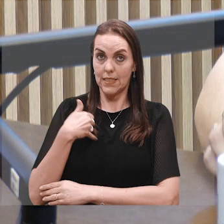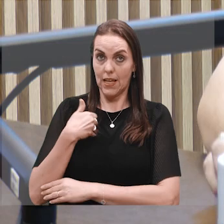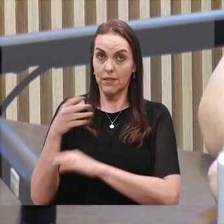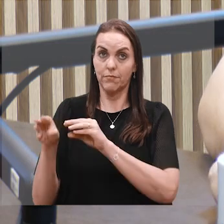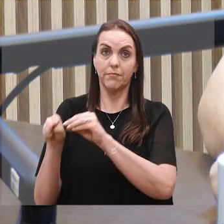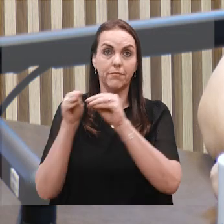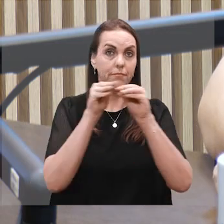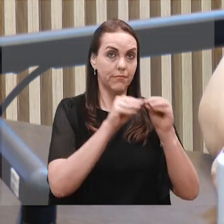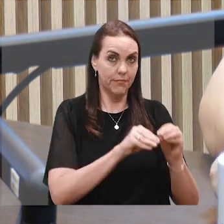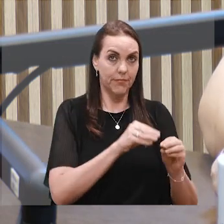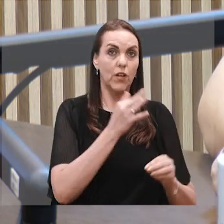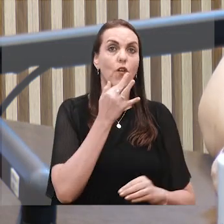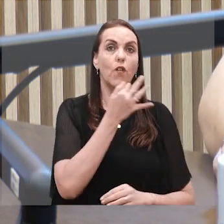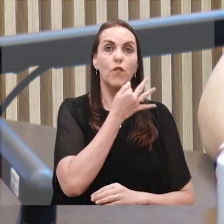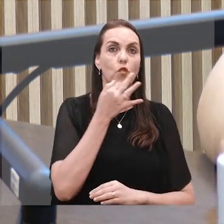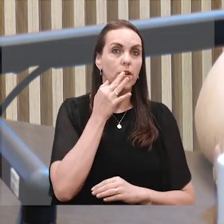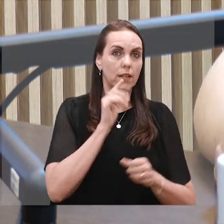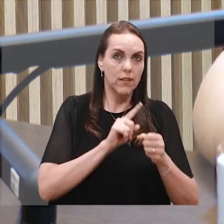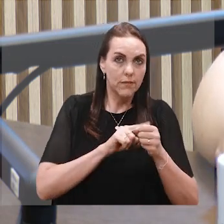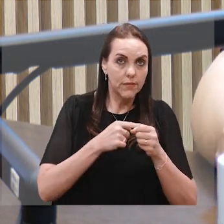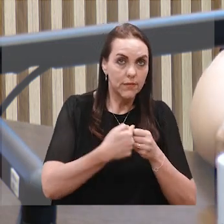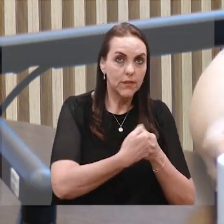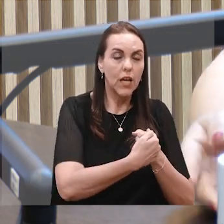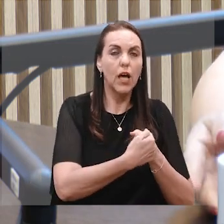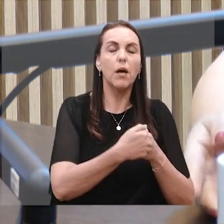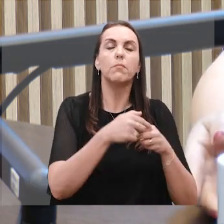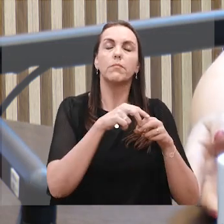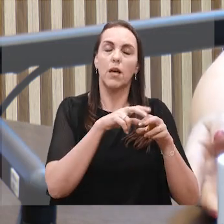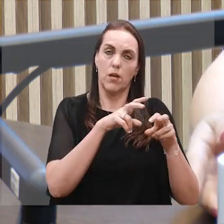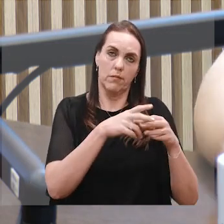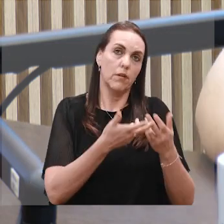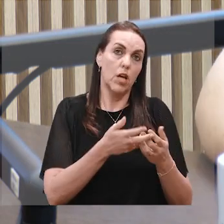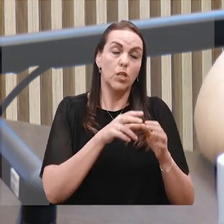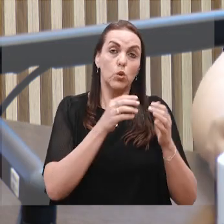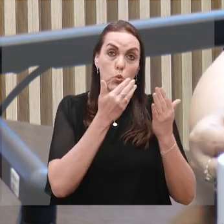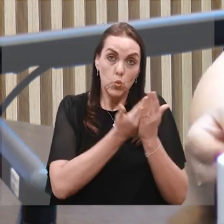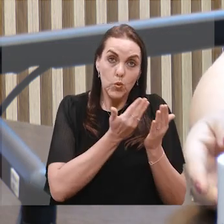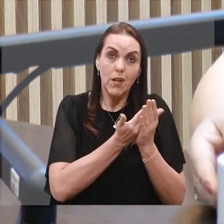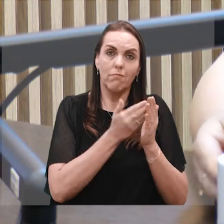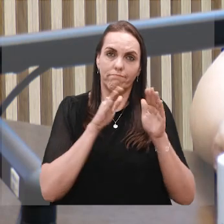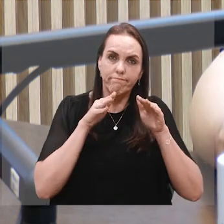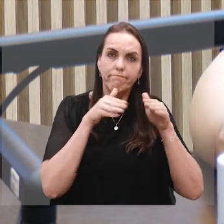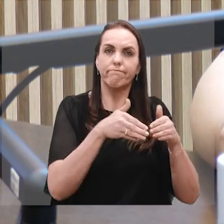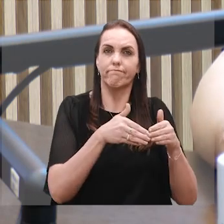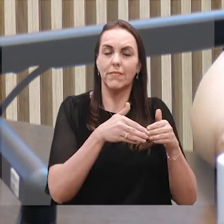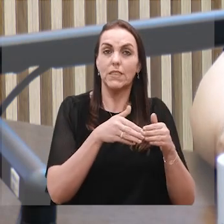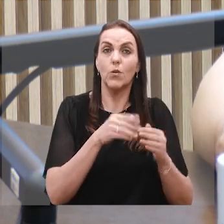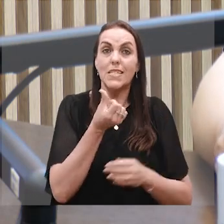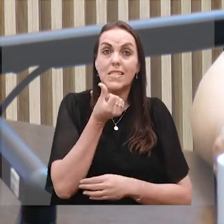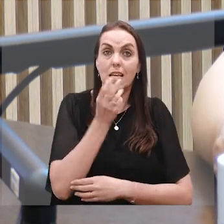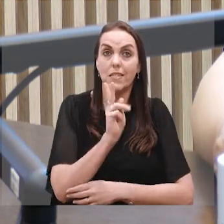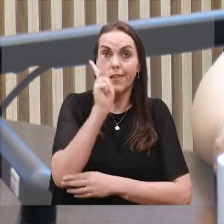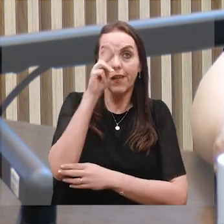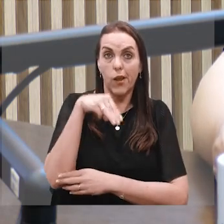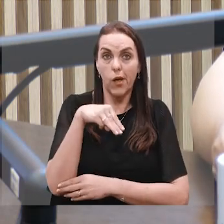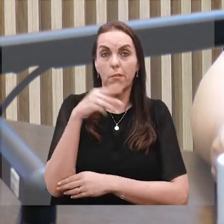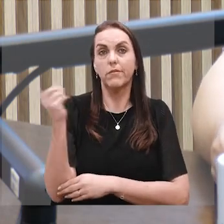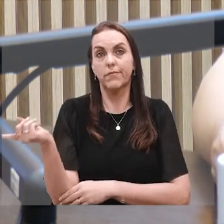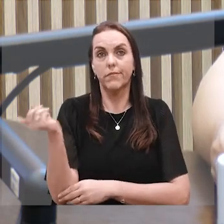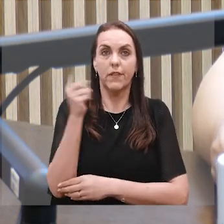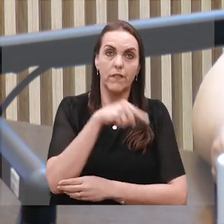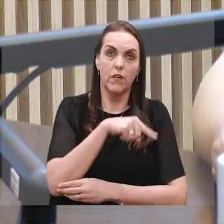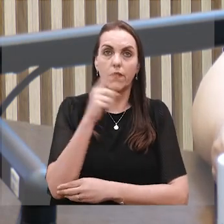vem para Forqueta, o núcleo urbano, justamente para estudar, né? Que a gente precisava estudar, porque senão eu tinha que fazer 6 quilômetros